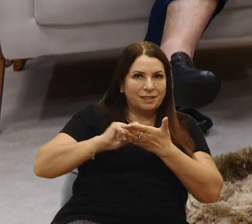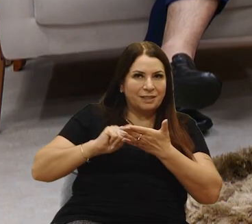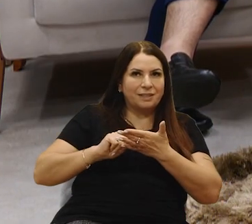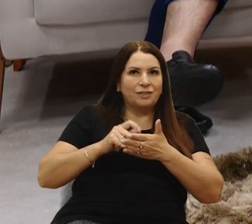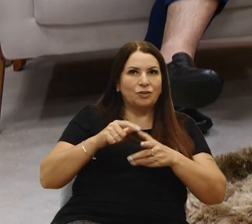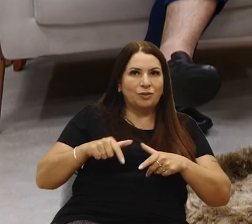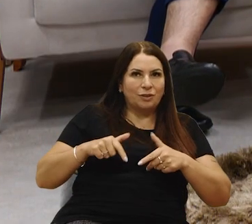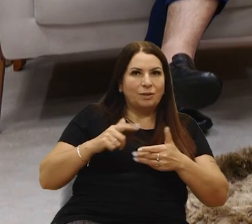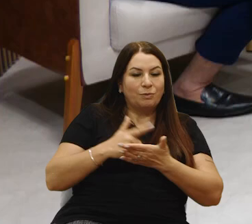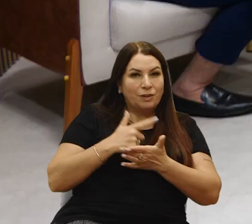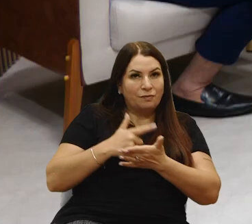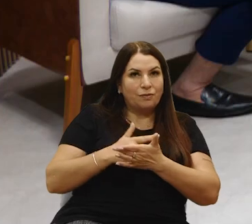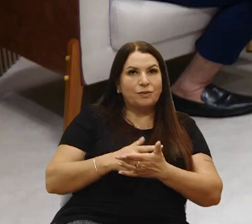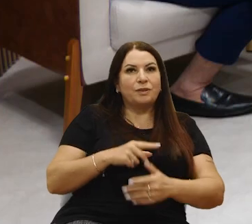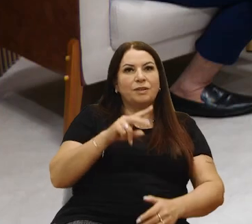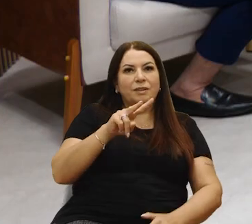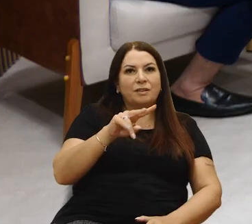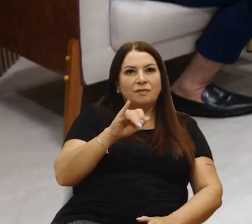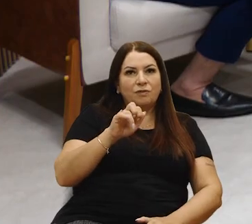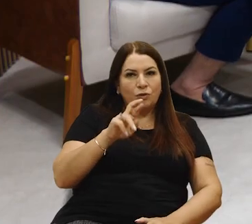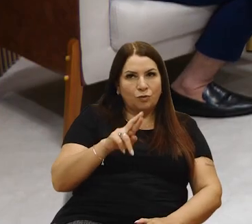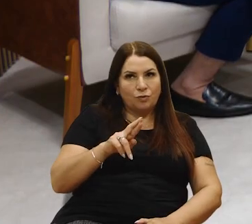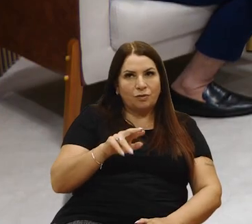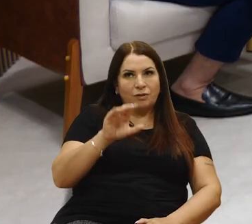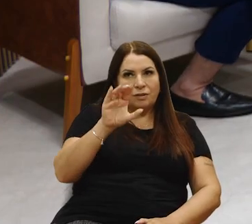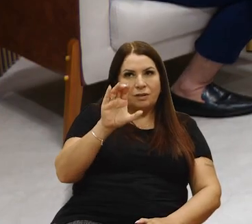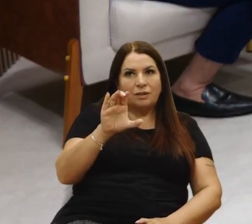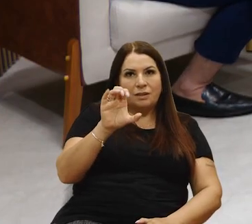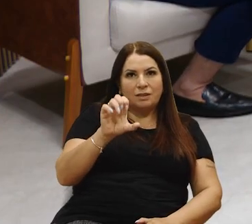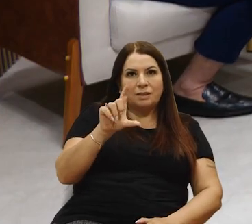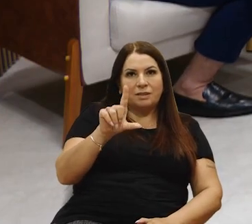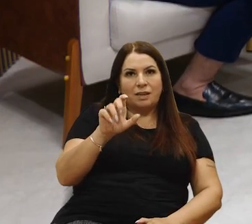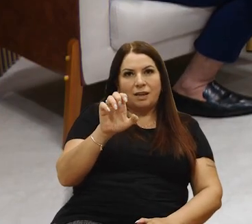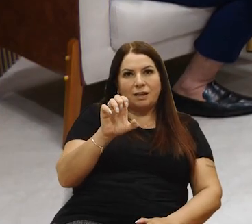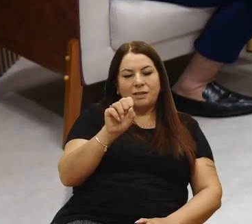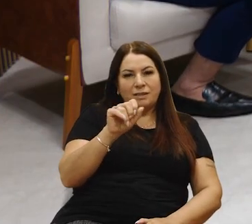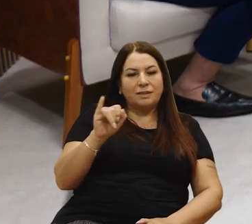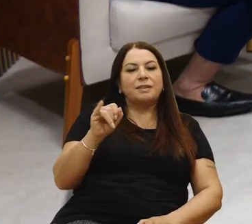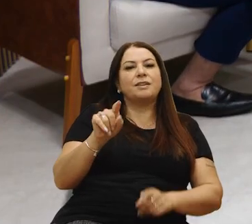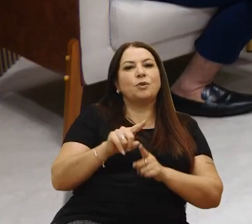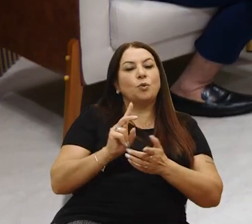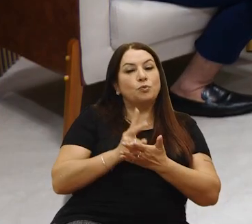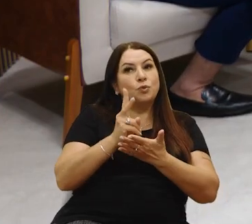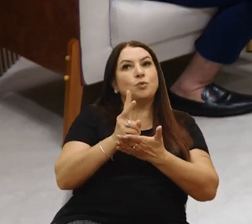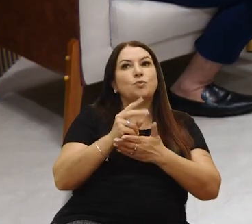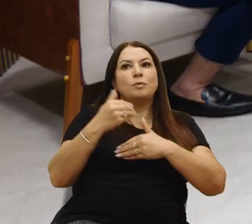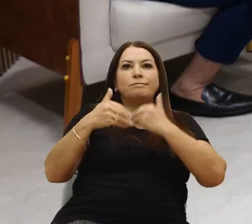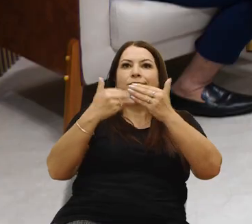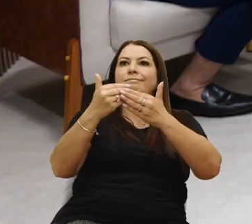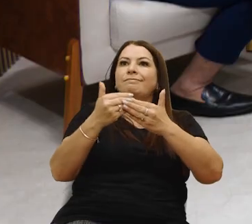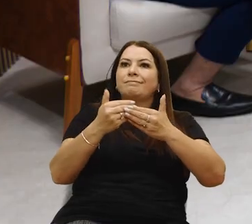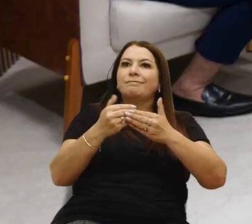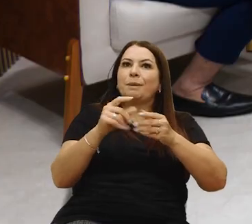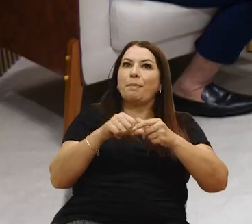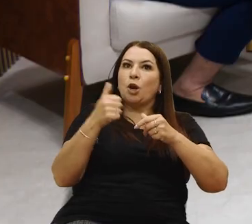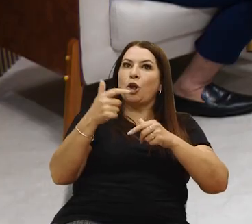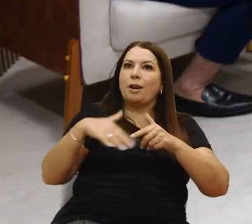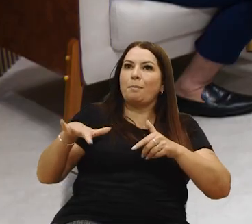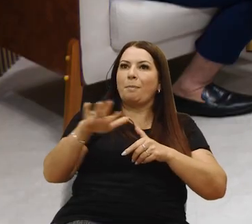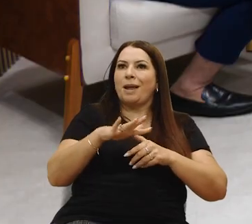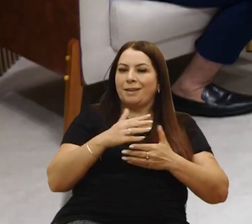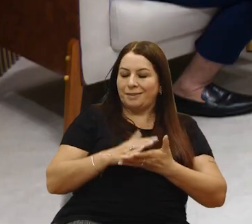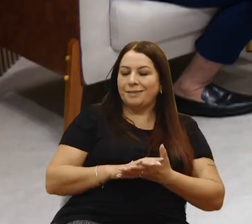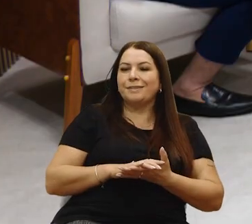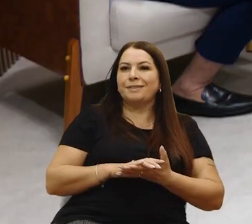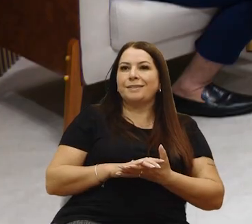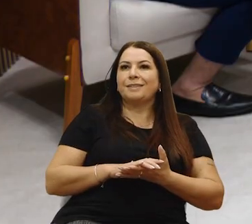várias obras, obrigada. Vitor Meregali, da Célise, que continue, né, aí avançando para que a gente melhore ainda mais o